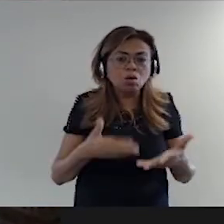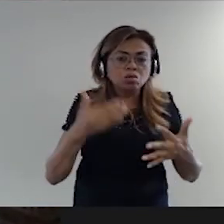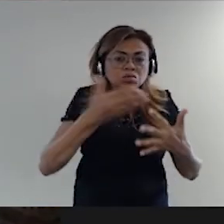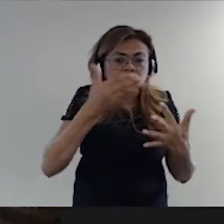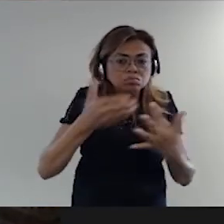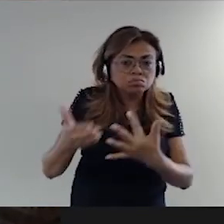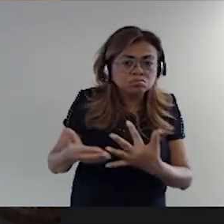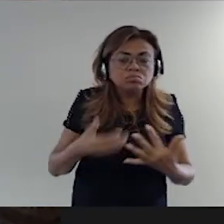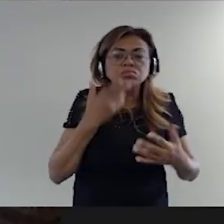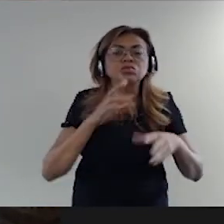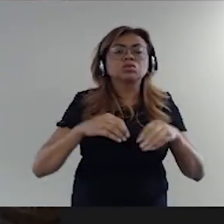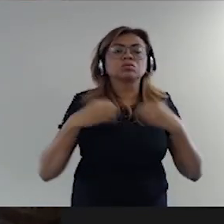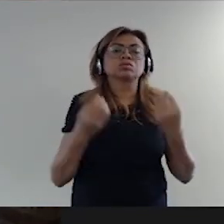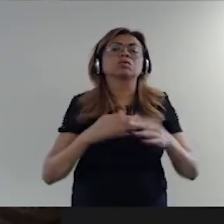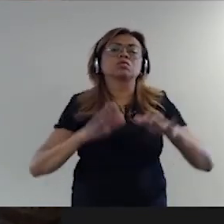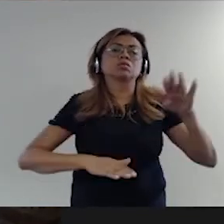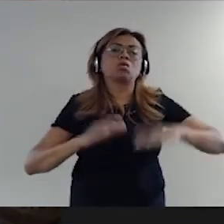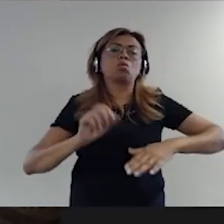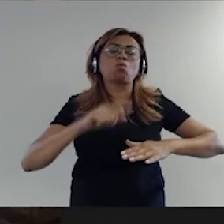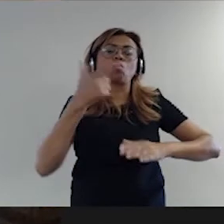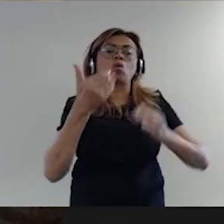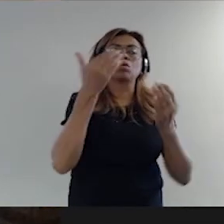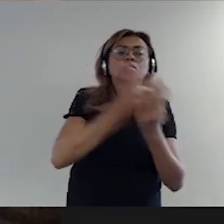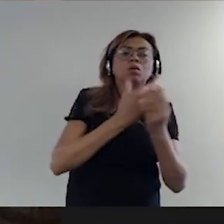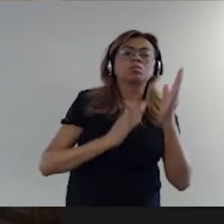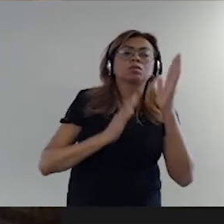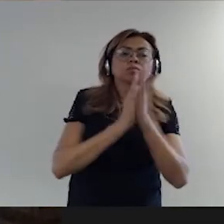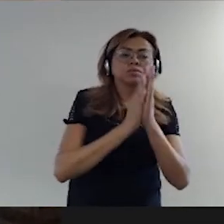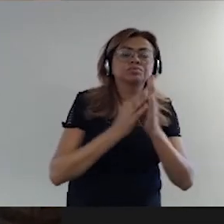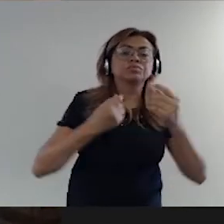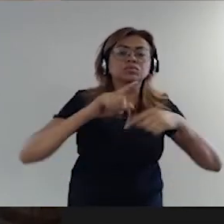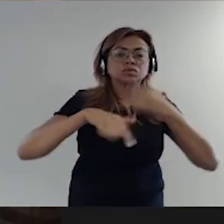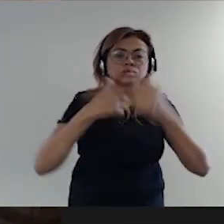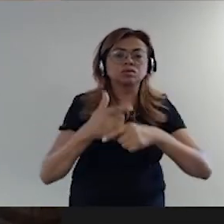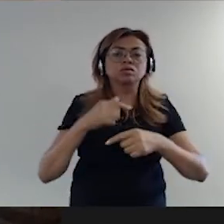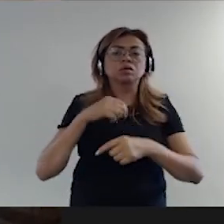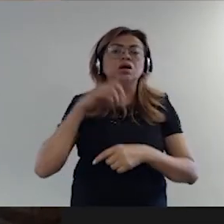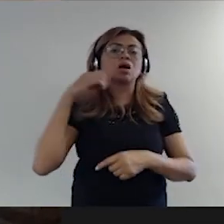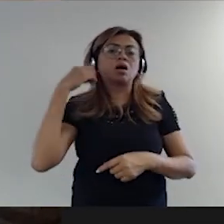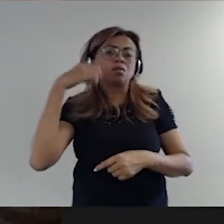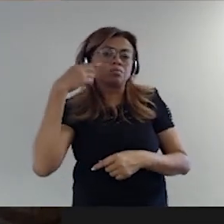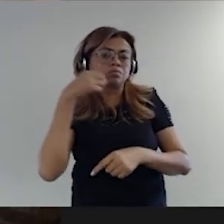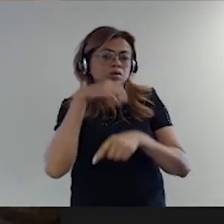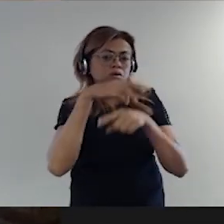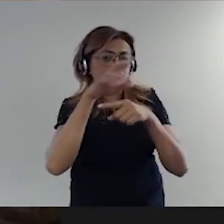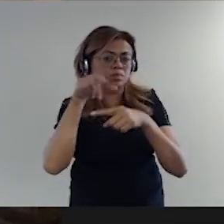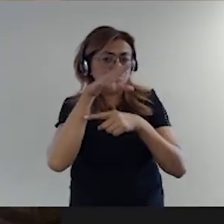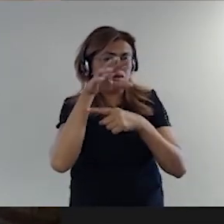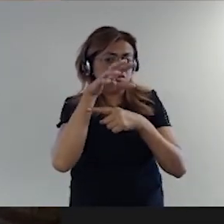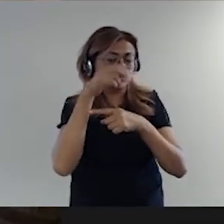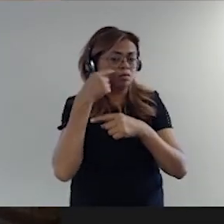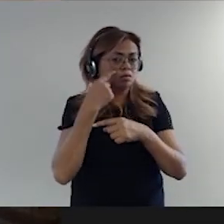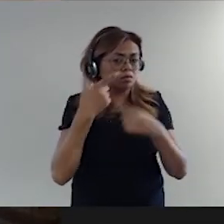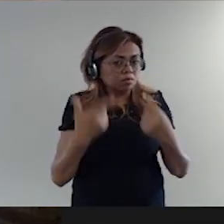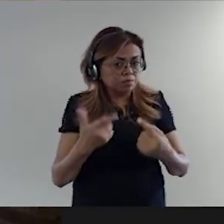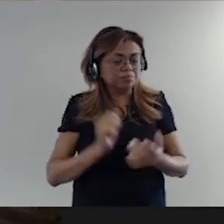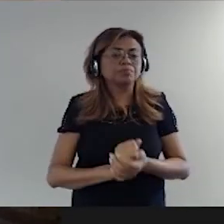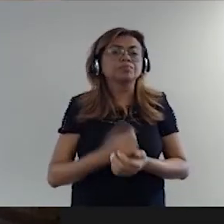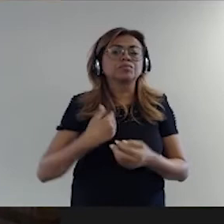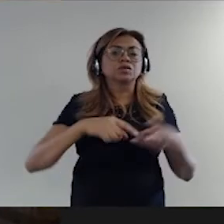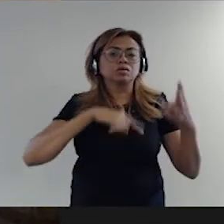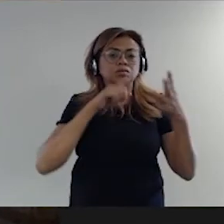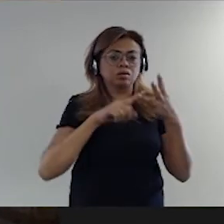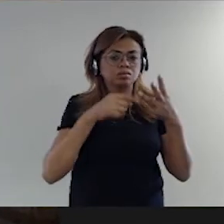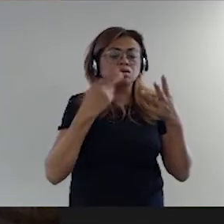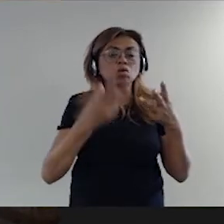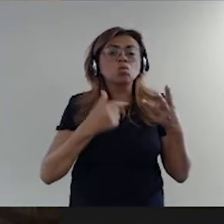outro projeto que deve estar no radar da advocacia brasileira. Obviamente, e aí passo para o terceiro ponto, que diz respeito